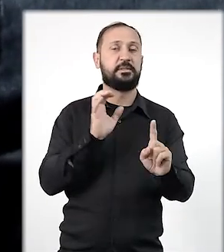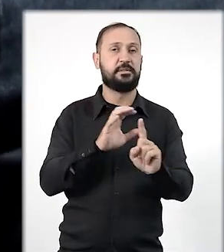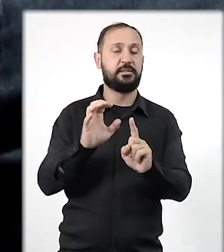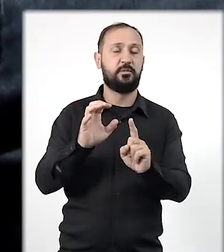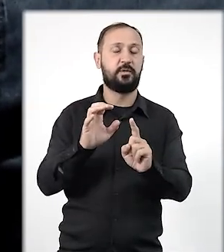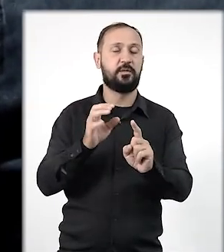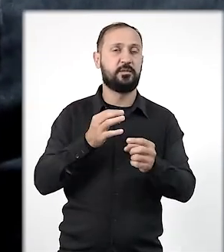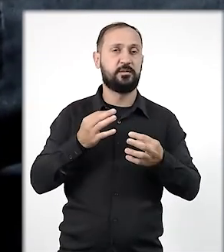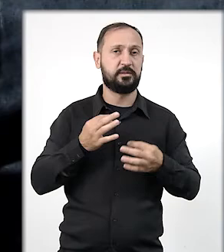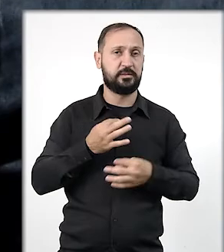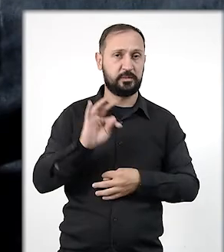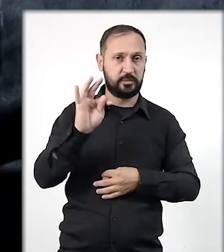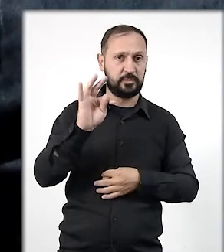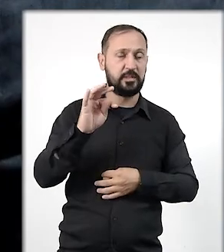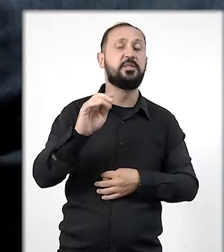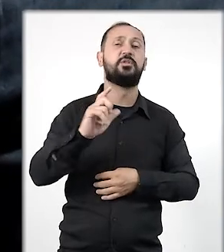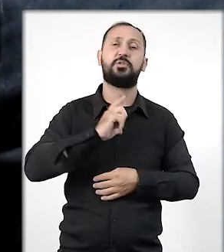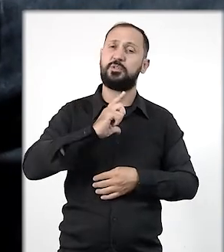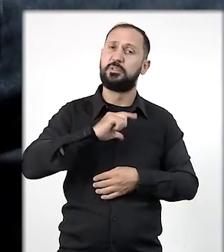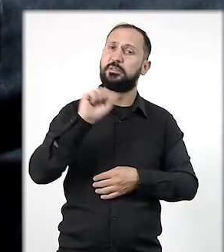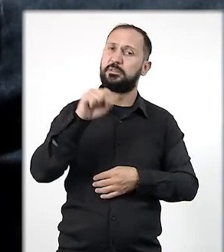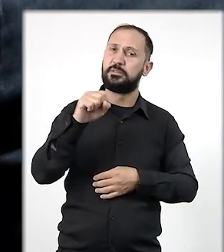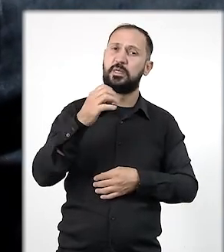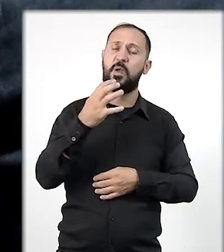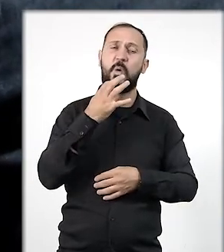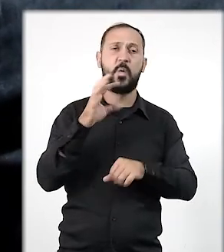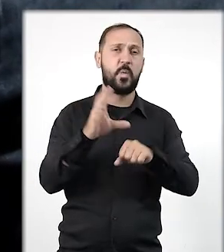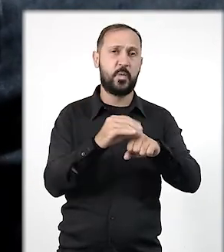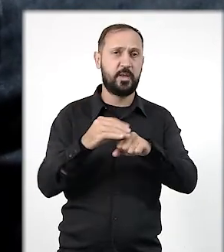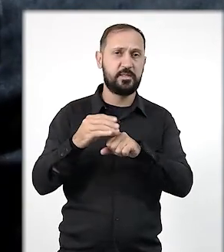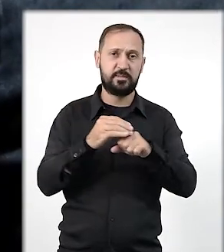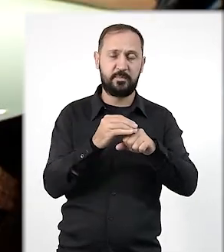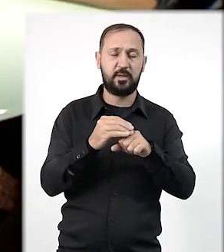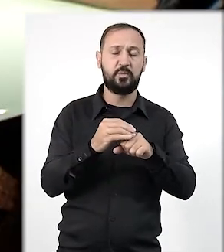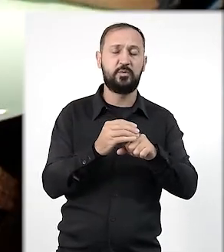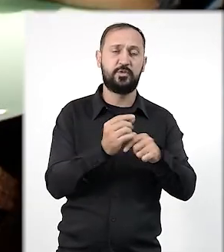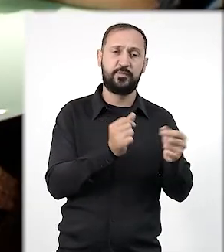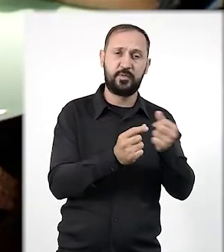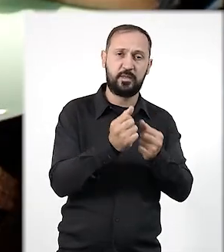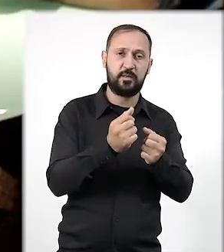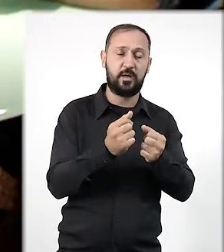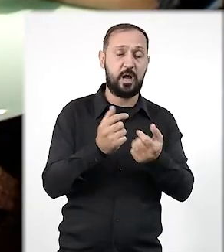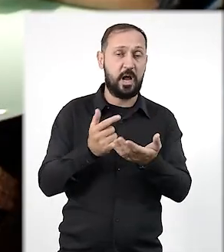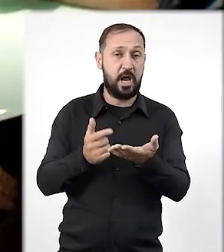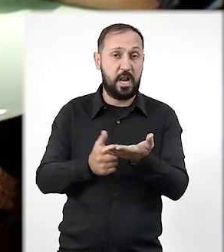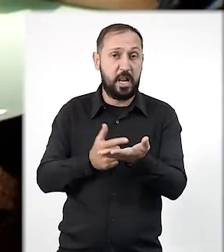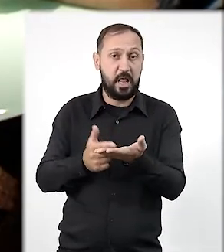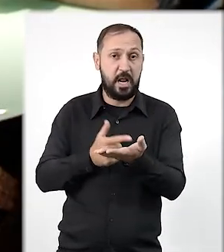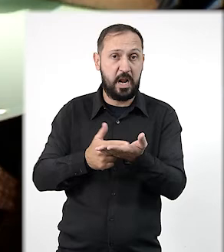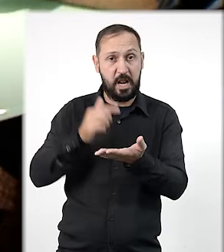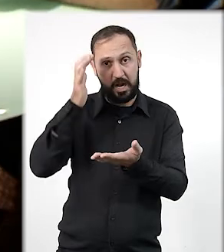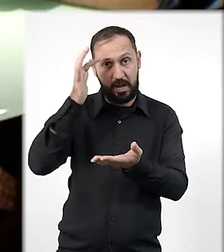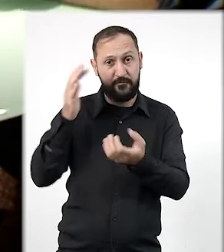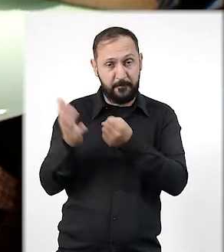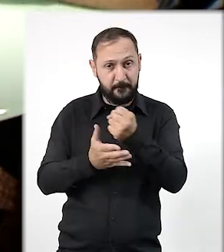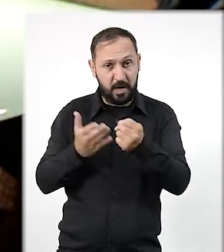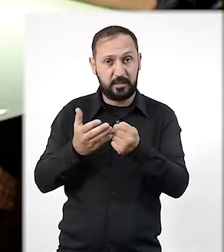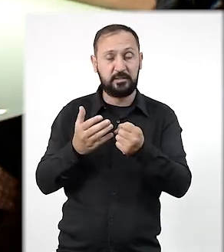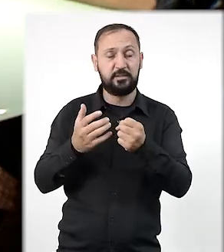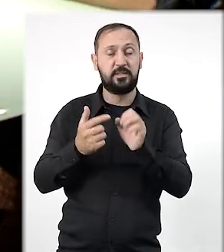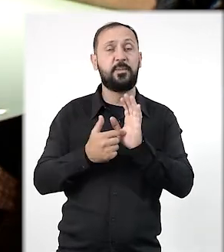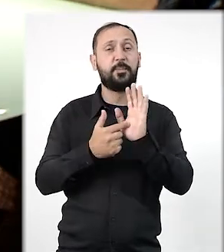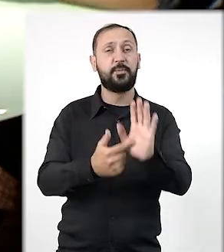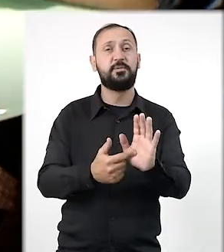testosterona, elas tinham também um alto nível de conhecimento em finanças, né? A literatura, ela mostra, na